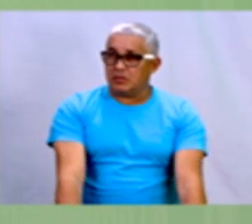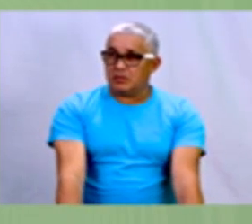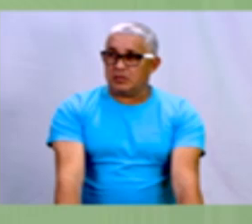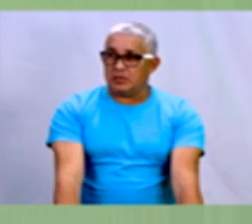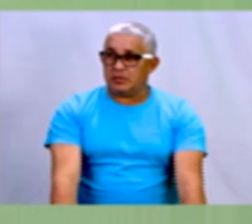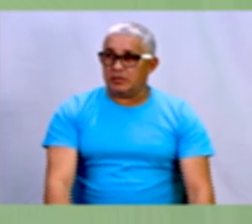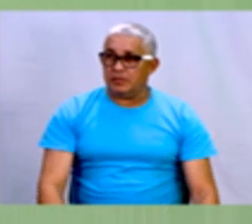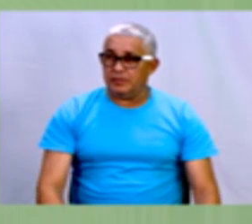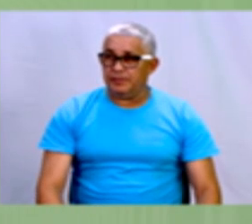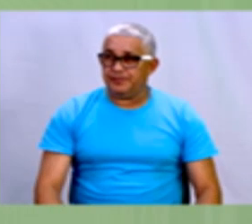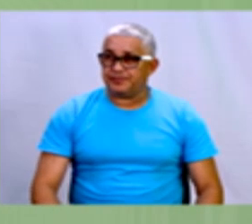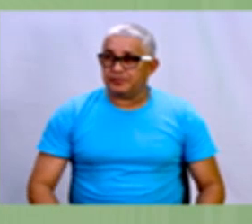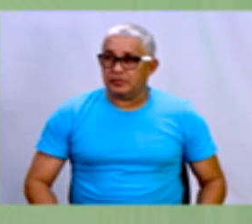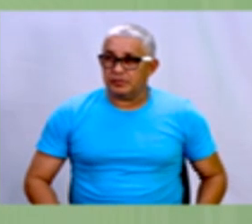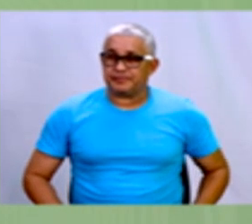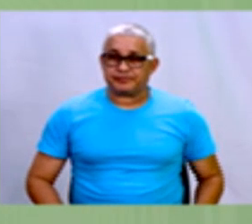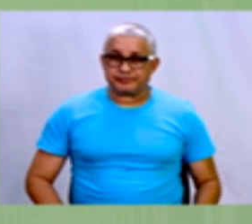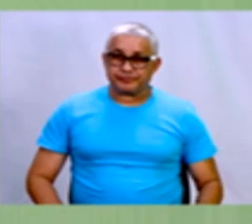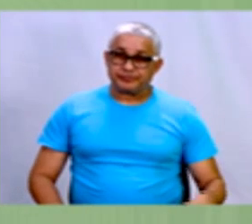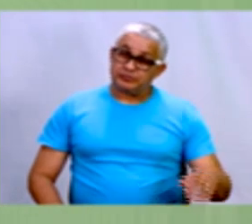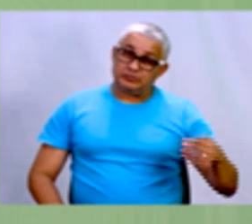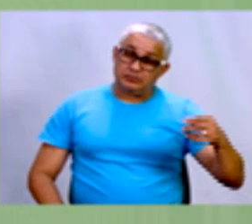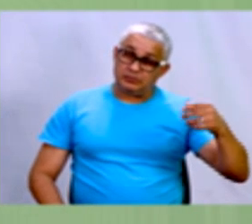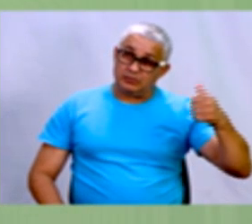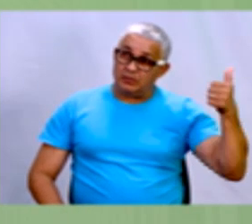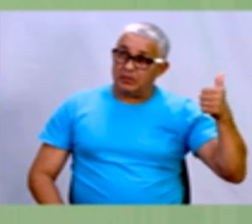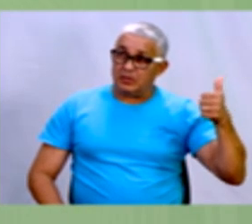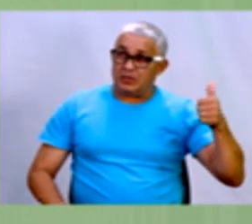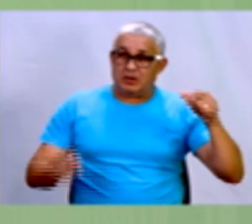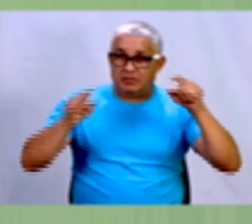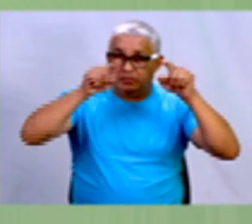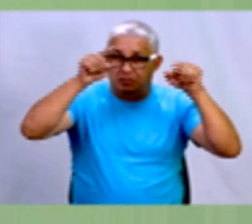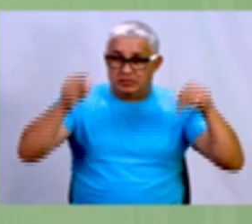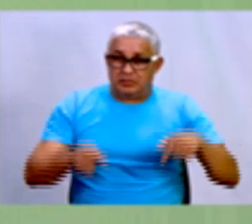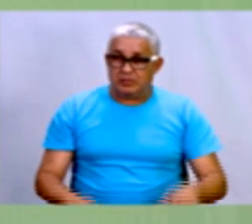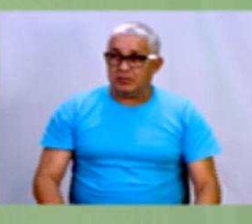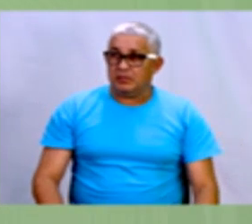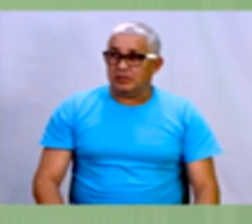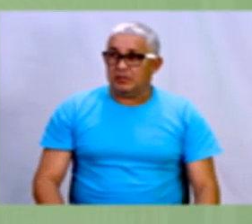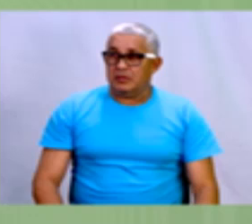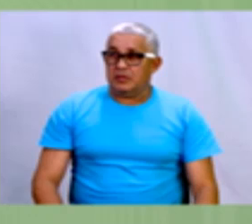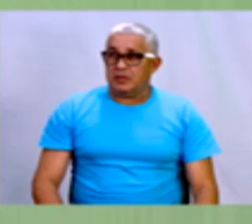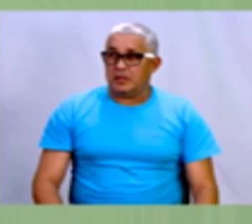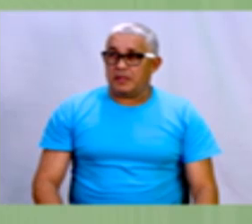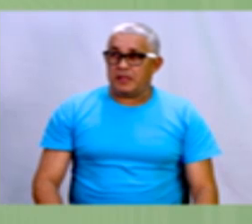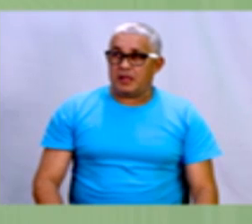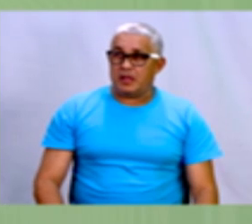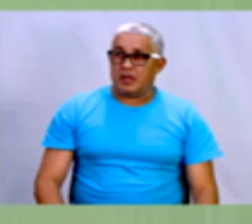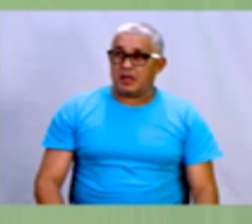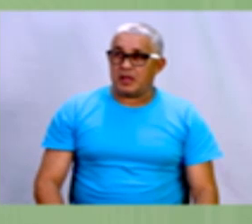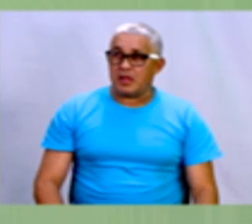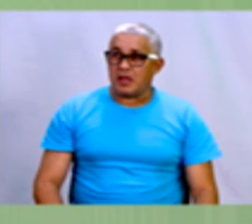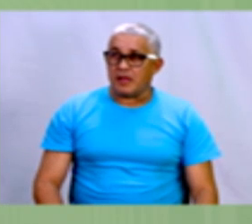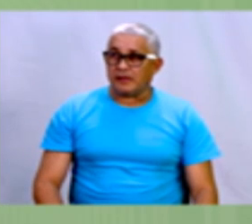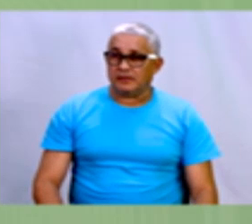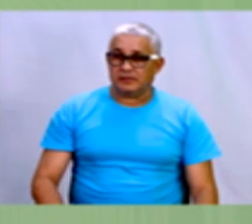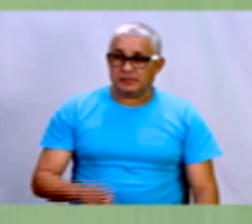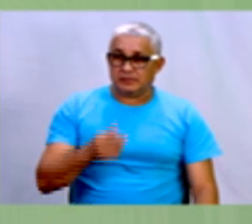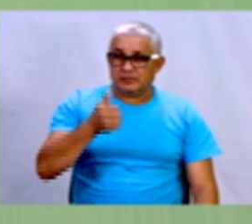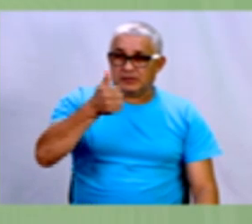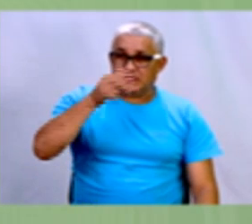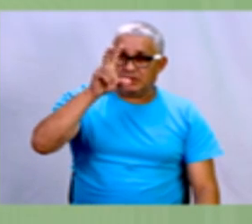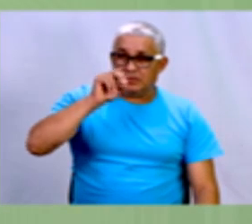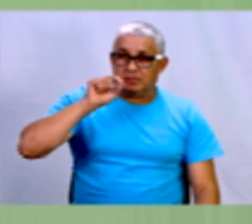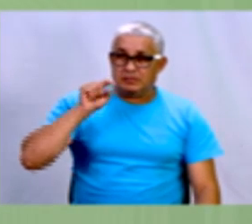Vamos lá. Então, a gente vai ter aqui, primeiro a gente vai resolver esse aqui, então a gente vai ter 833,33 mais 150